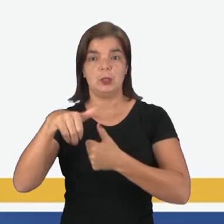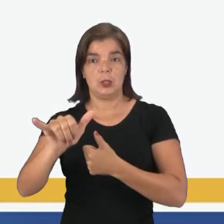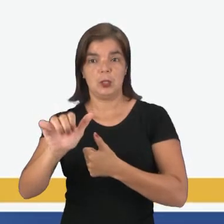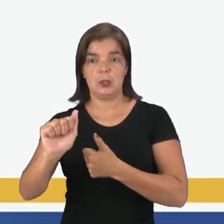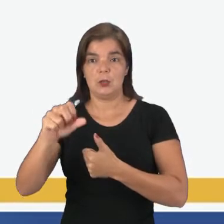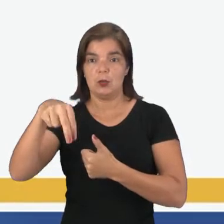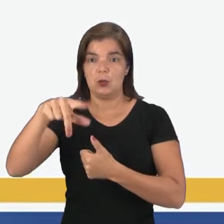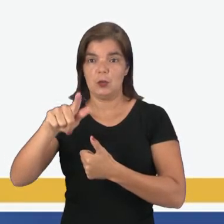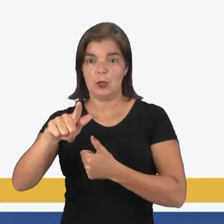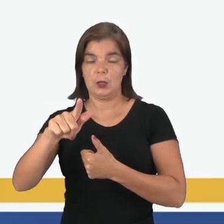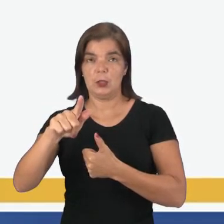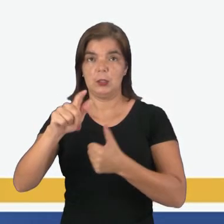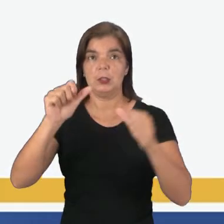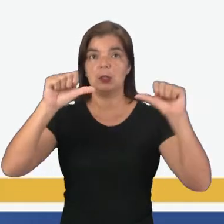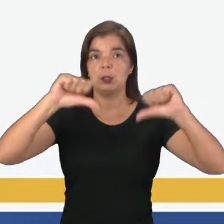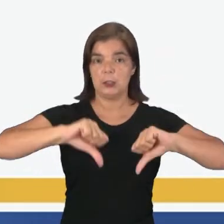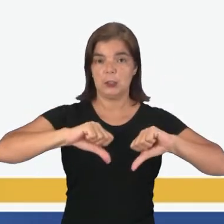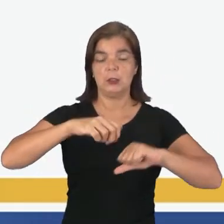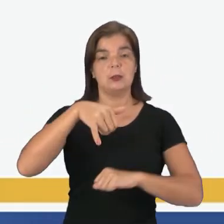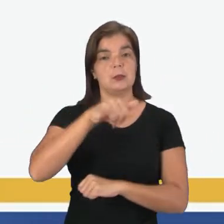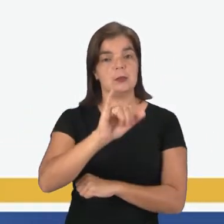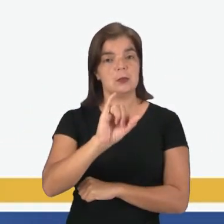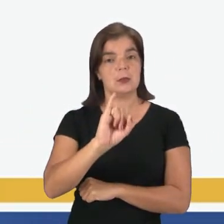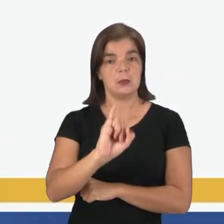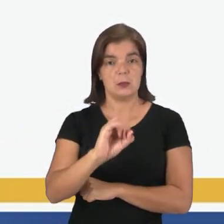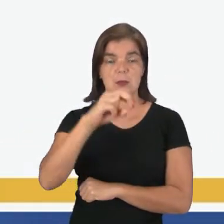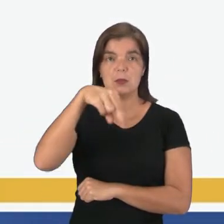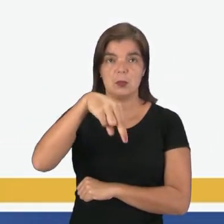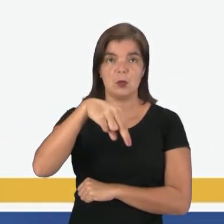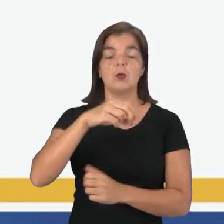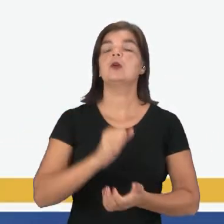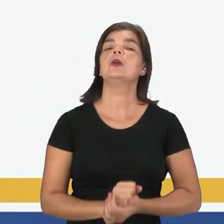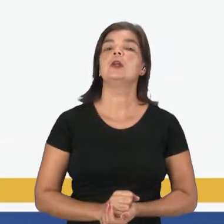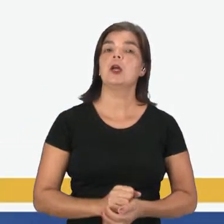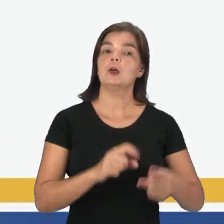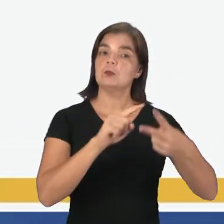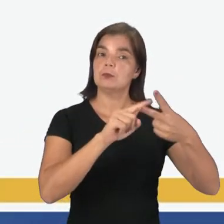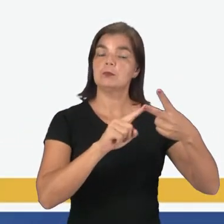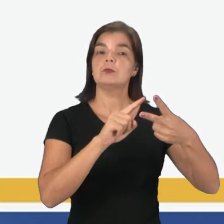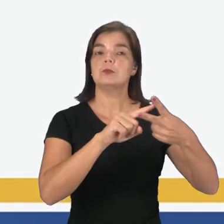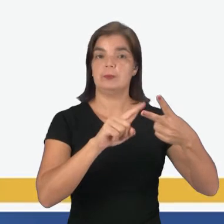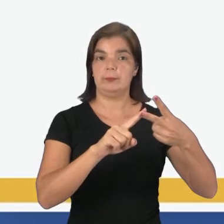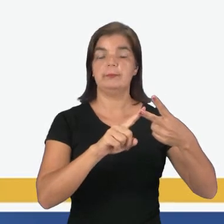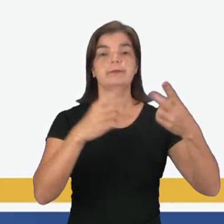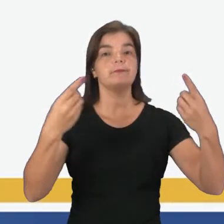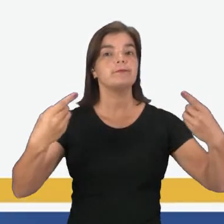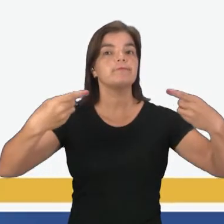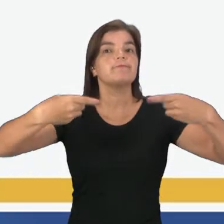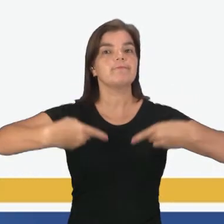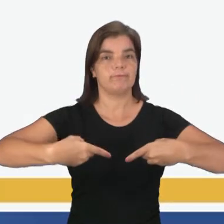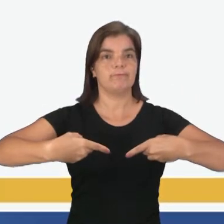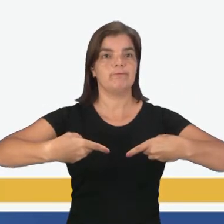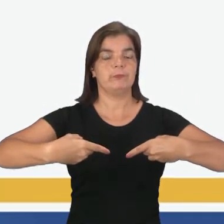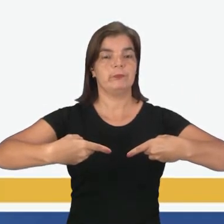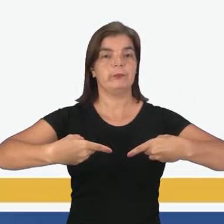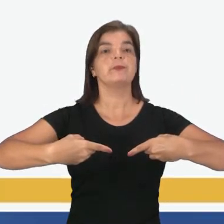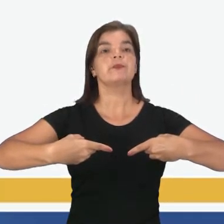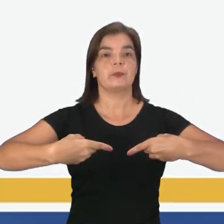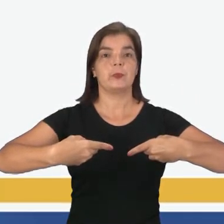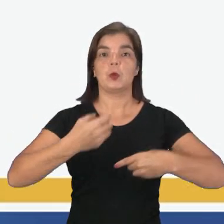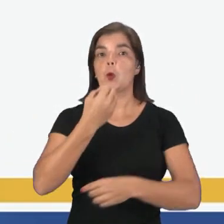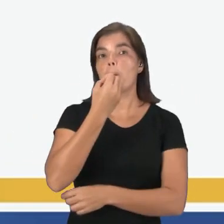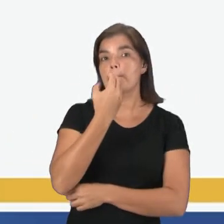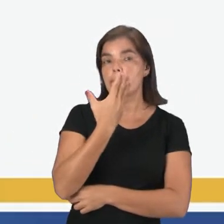é yang, e o yin, que é negativo. Nós dissemos que no dualismo há um jogo